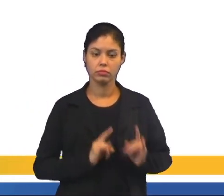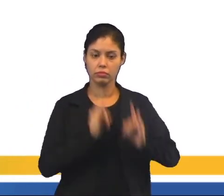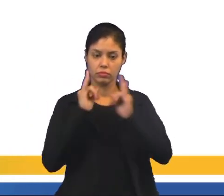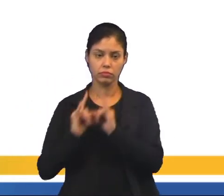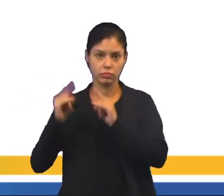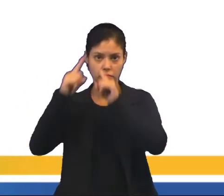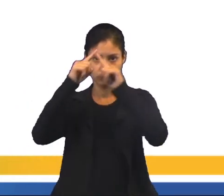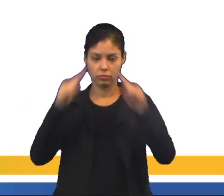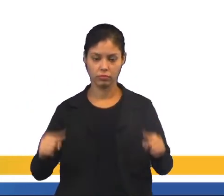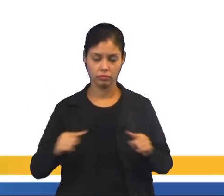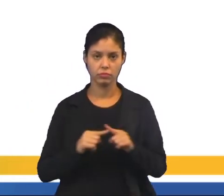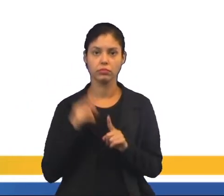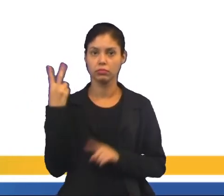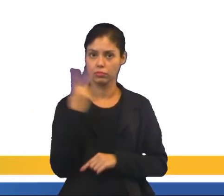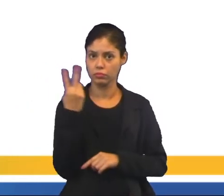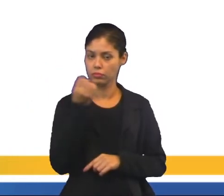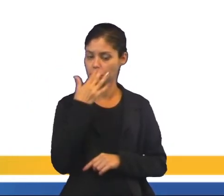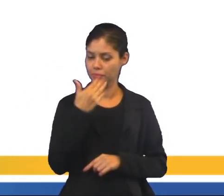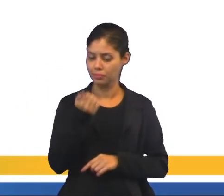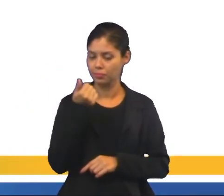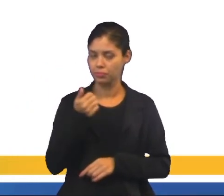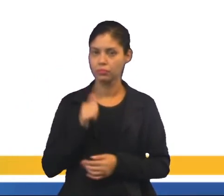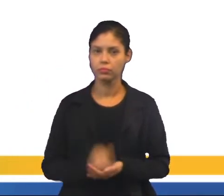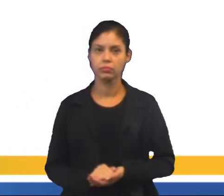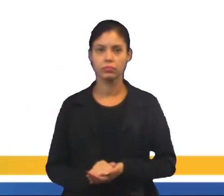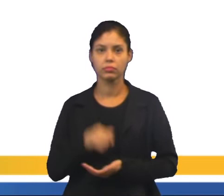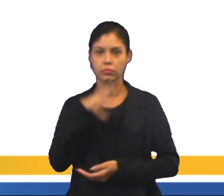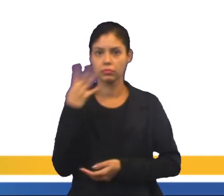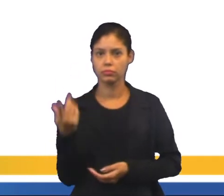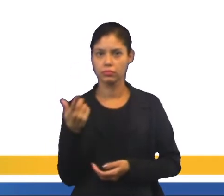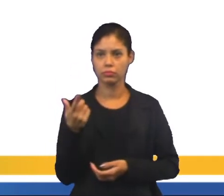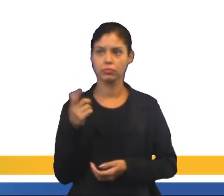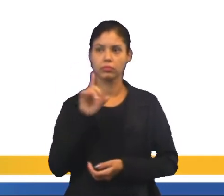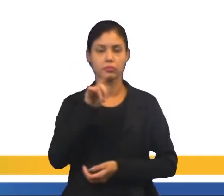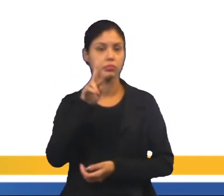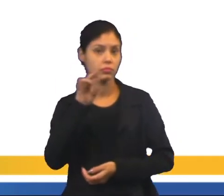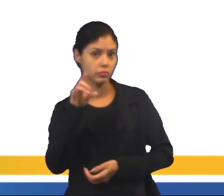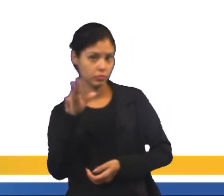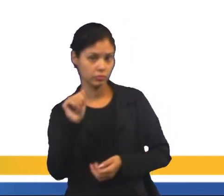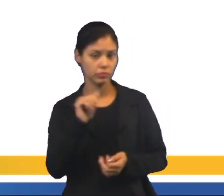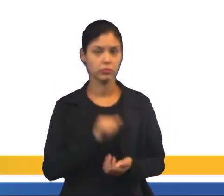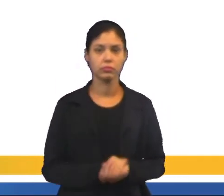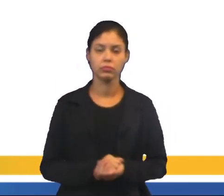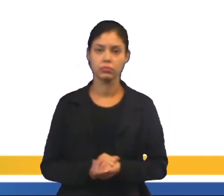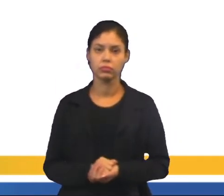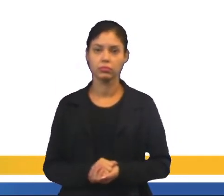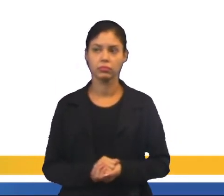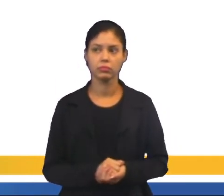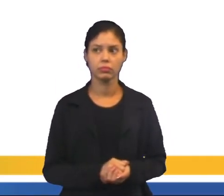pirâmide? 2, muito bem. E quanto tem na lateral da pirâmide?